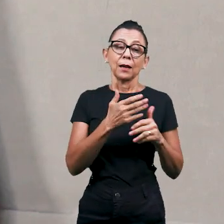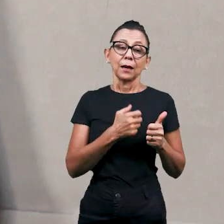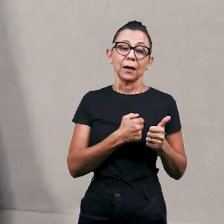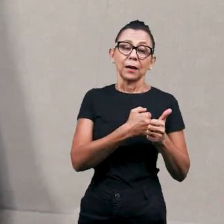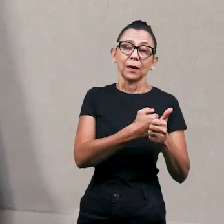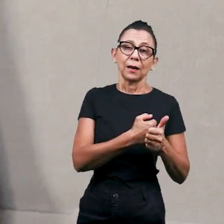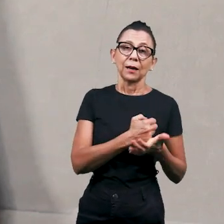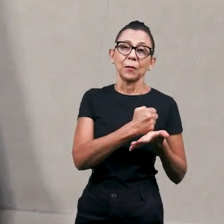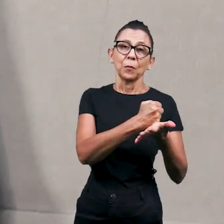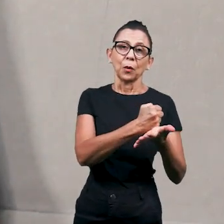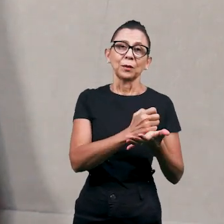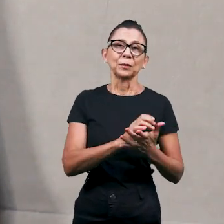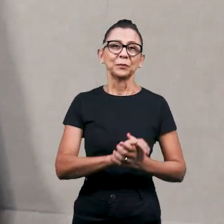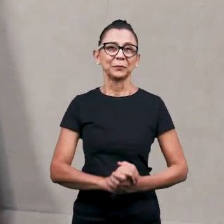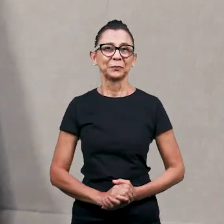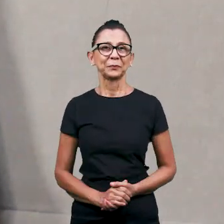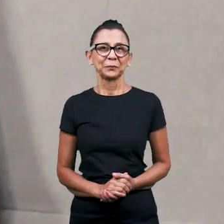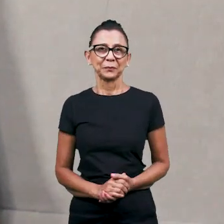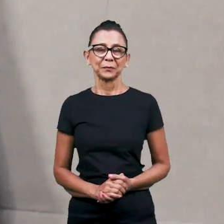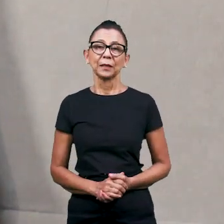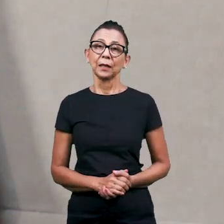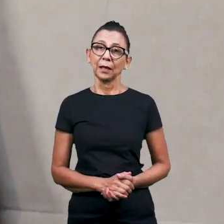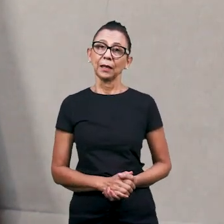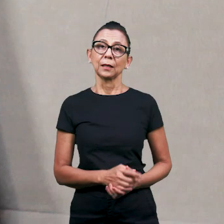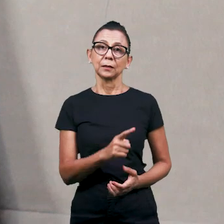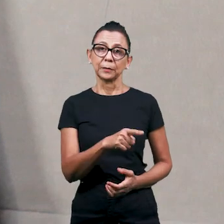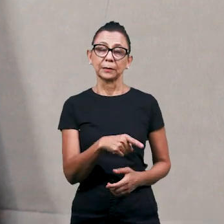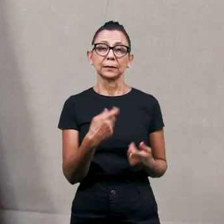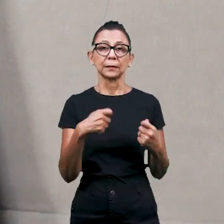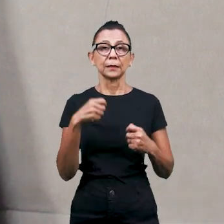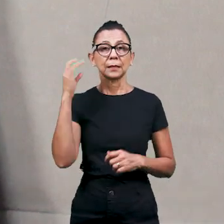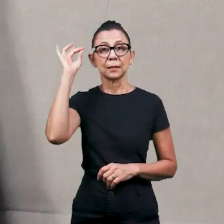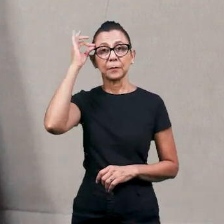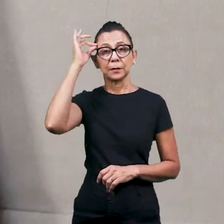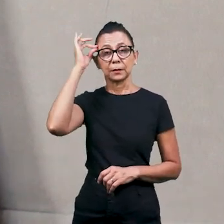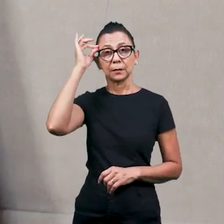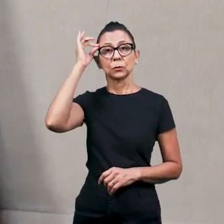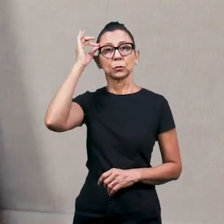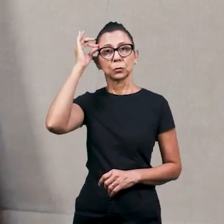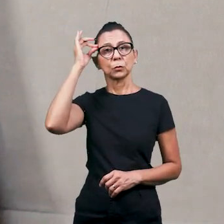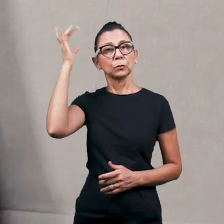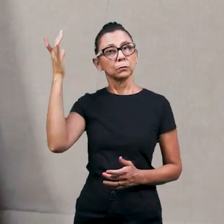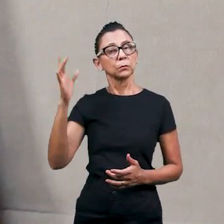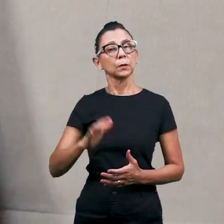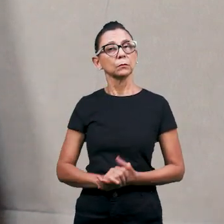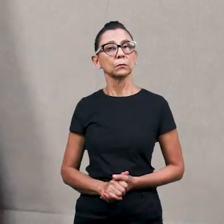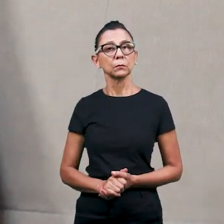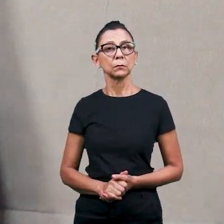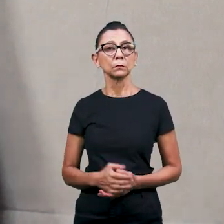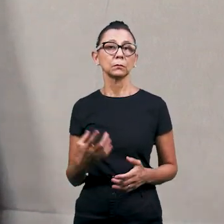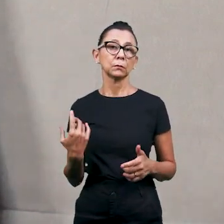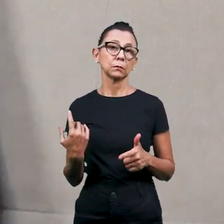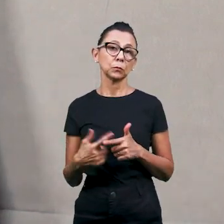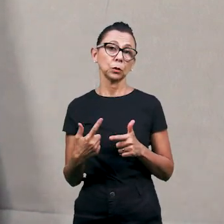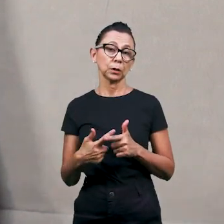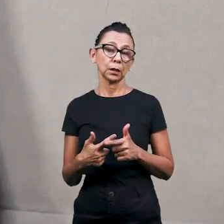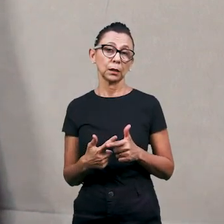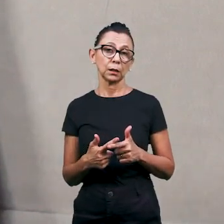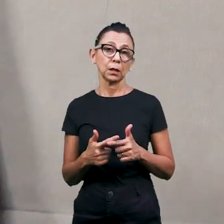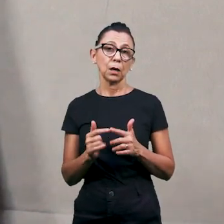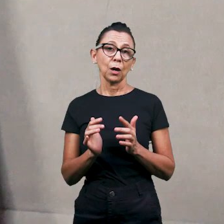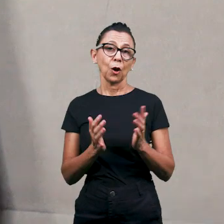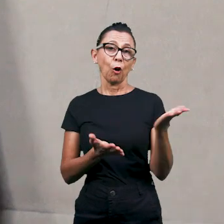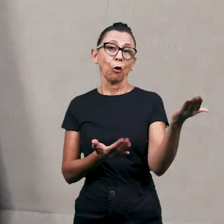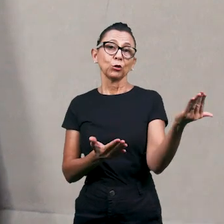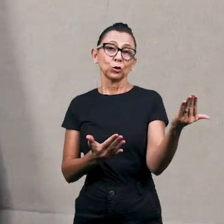dando testemunho também tem sido um dos pontos muito fortes. Porque às vezes o jovem olha para o pastor E aí já vê o pastor, ou imagina, né,